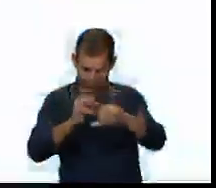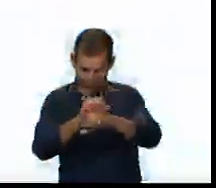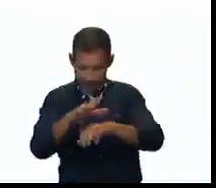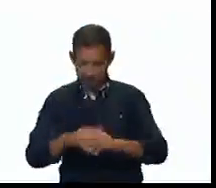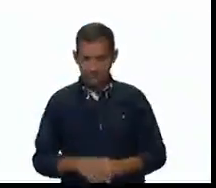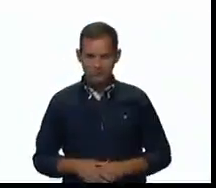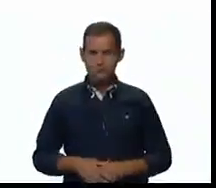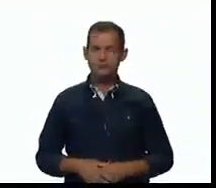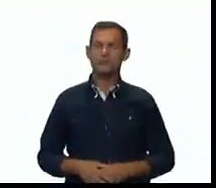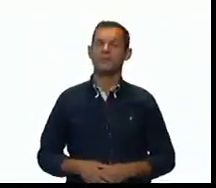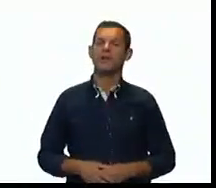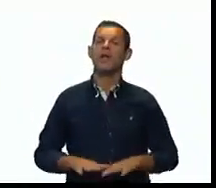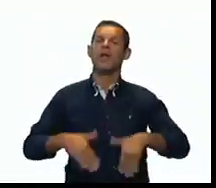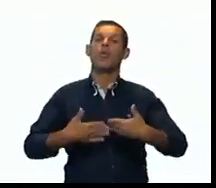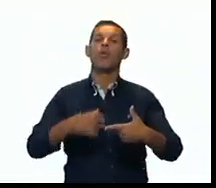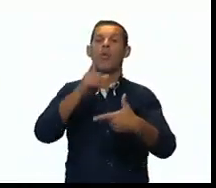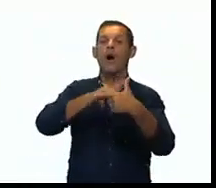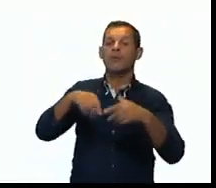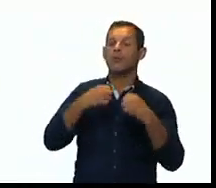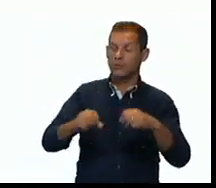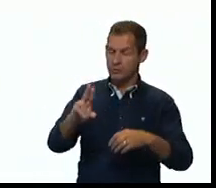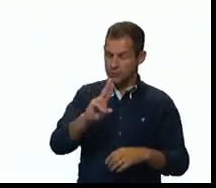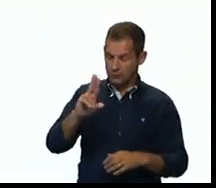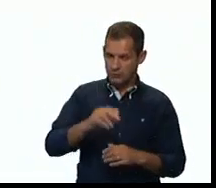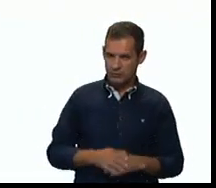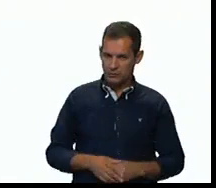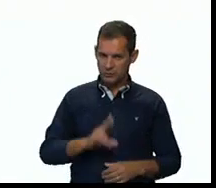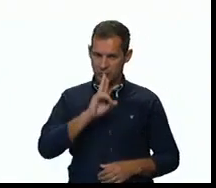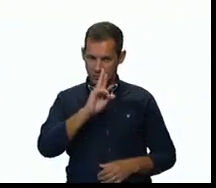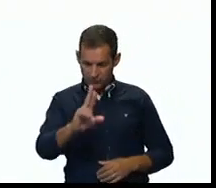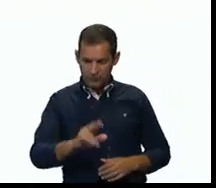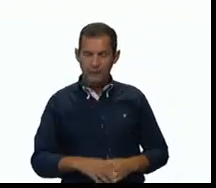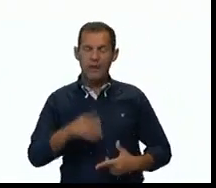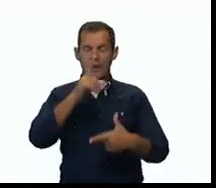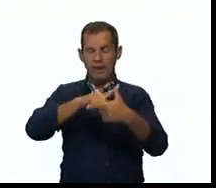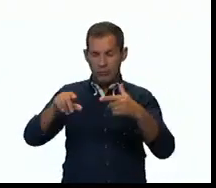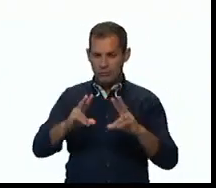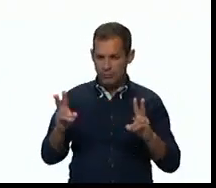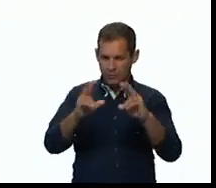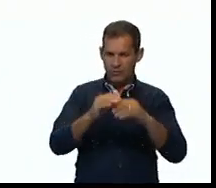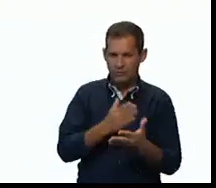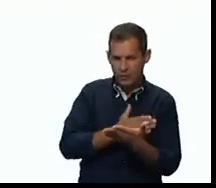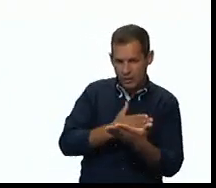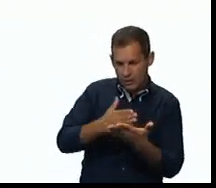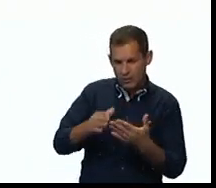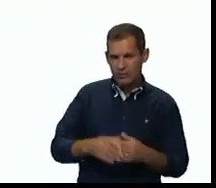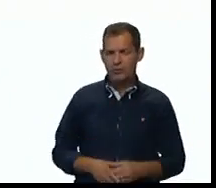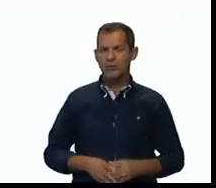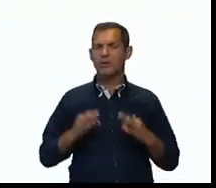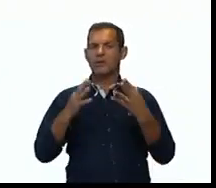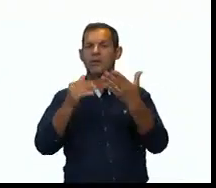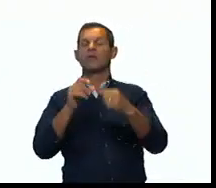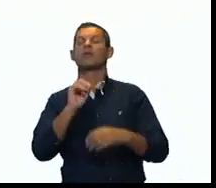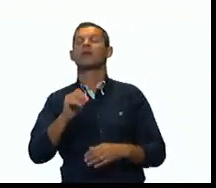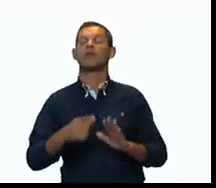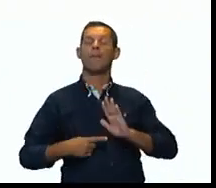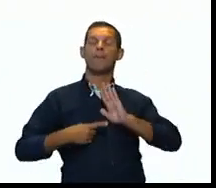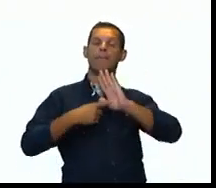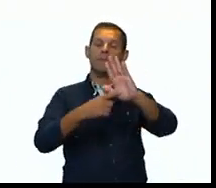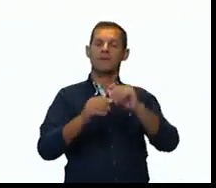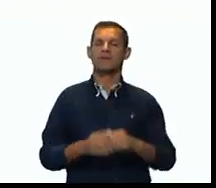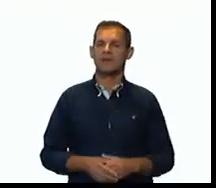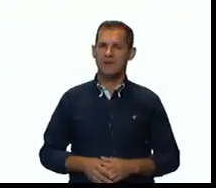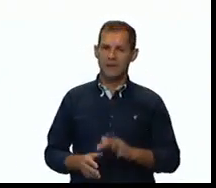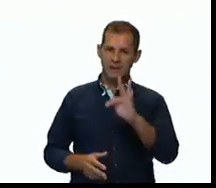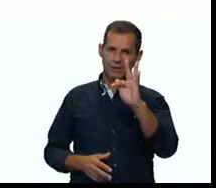quadro. Então, quais outros problemas poderiam ser resolvidos? Problemas de valor inicial em geral, em que são apresentadas